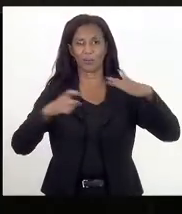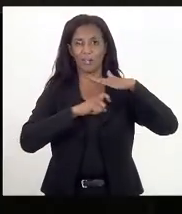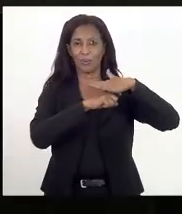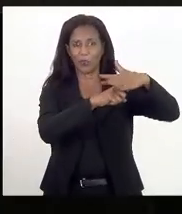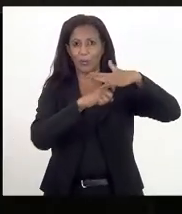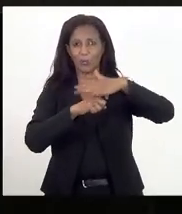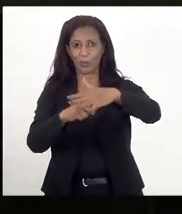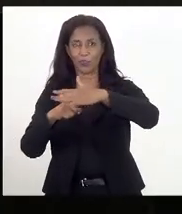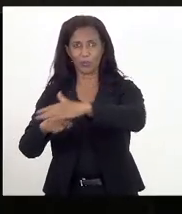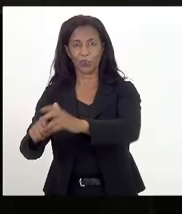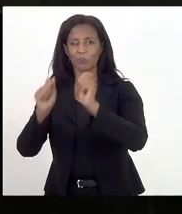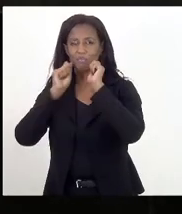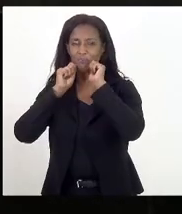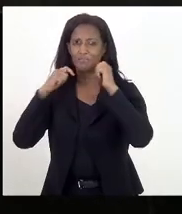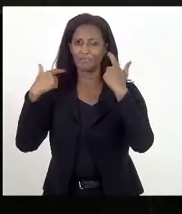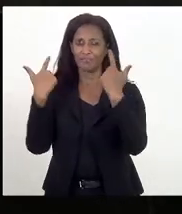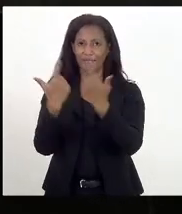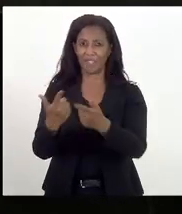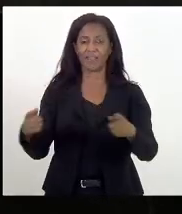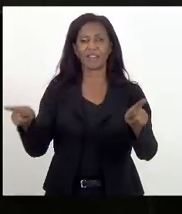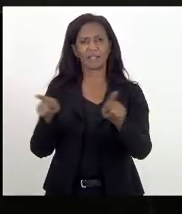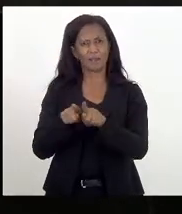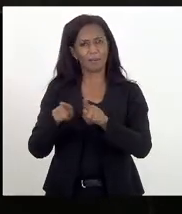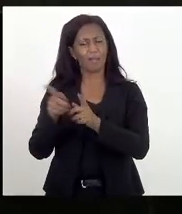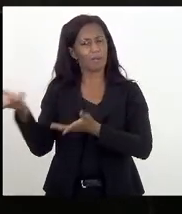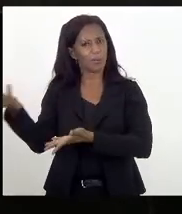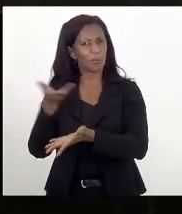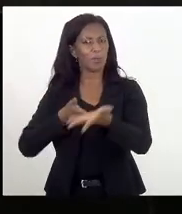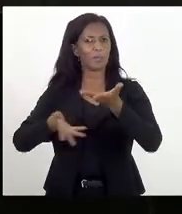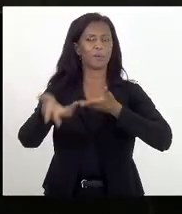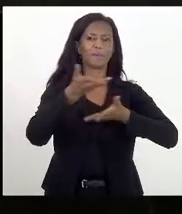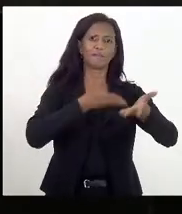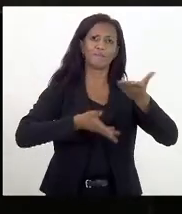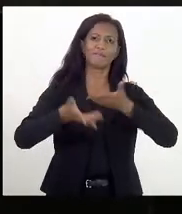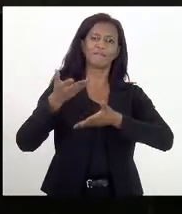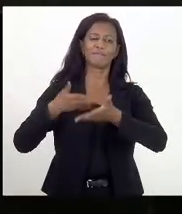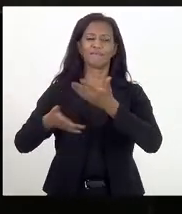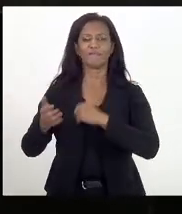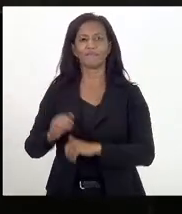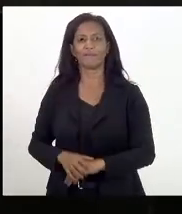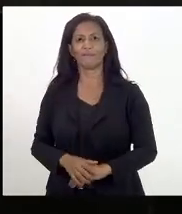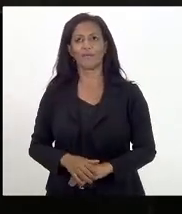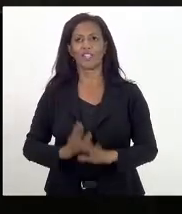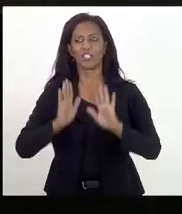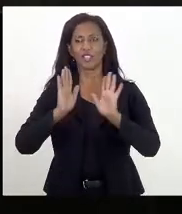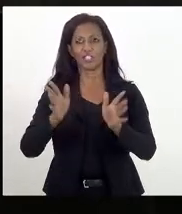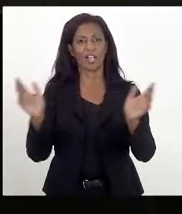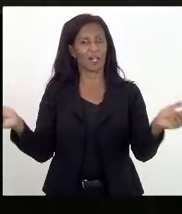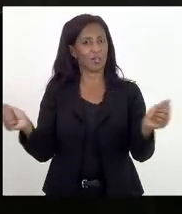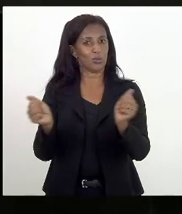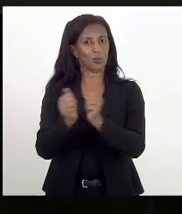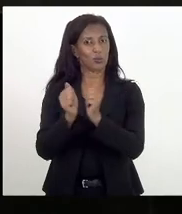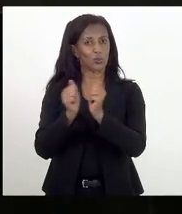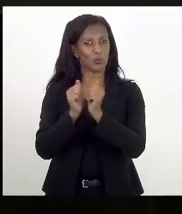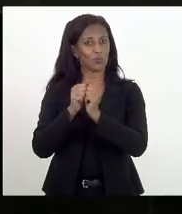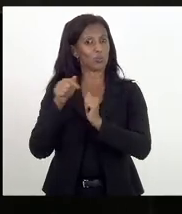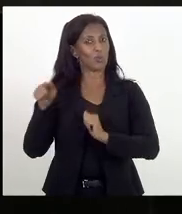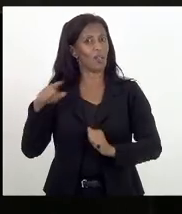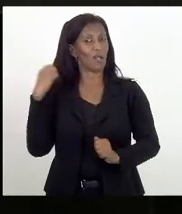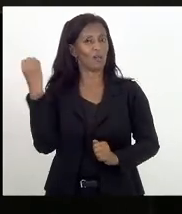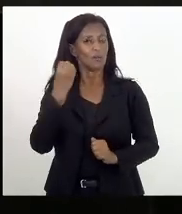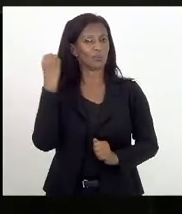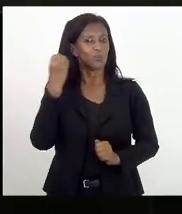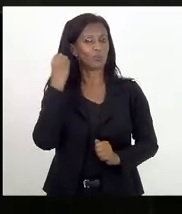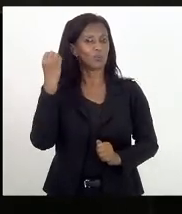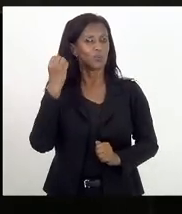para que a Assembleia Legislativa Fluminense e também participe desta atividade que sai possamos lá no Estado do Rio Grande do Sul